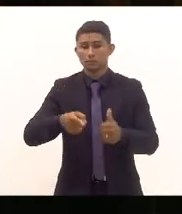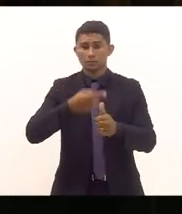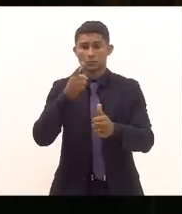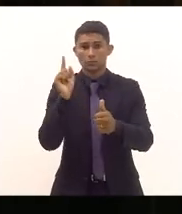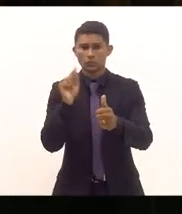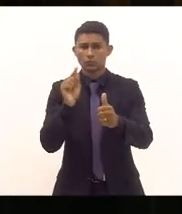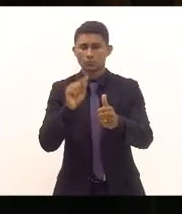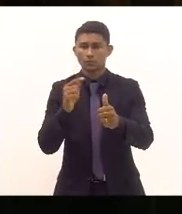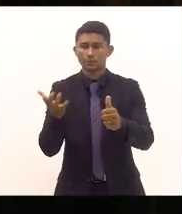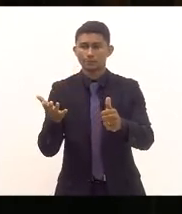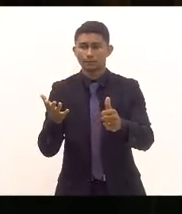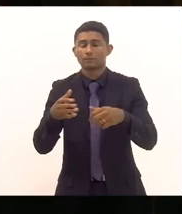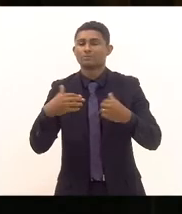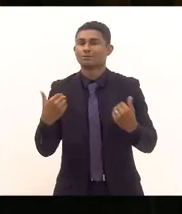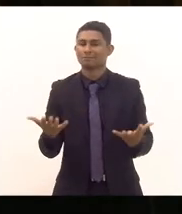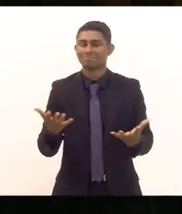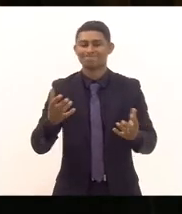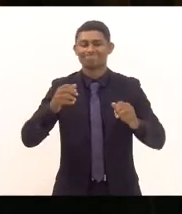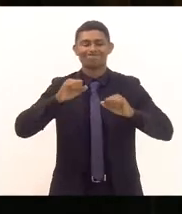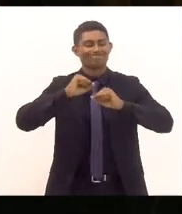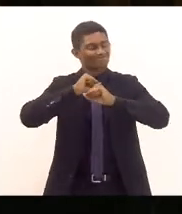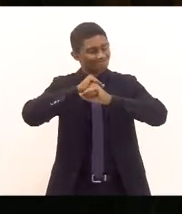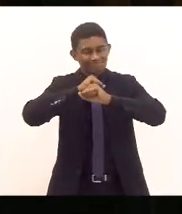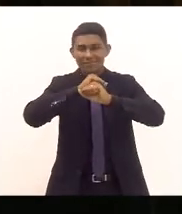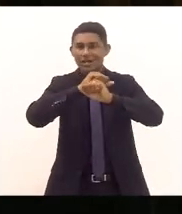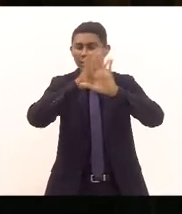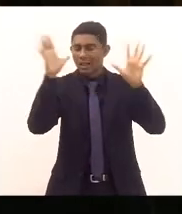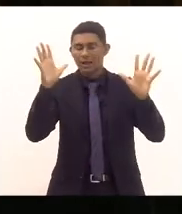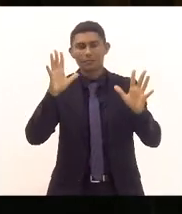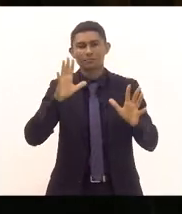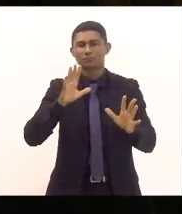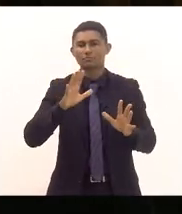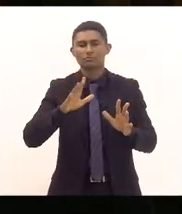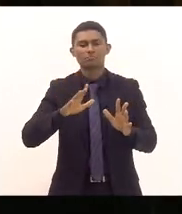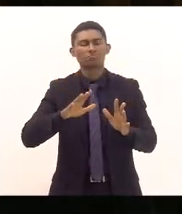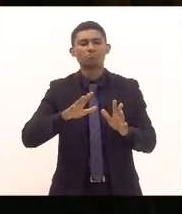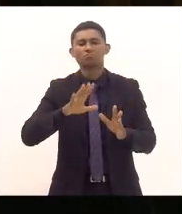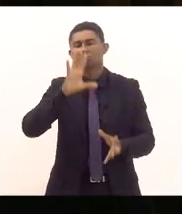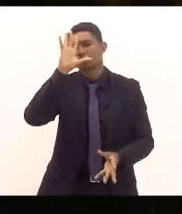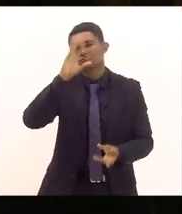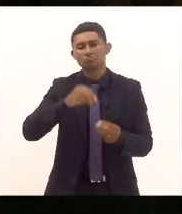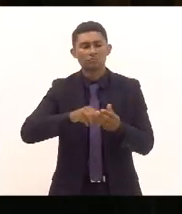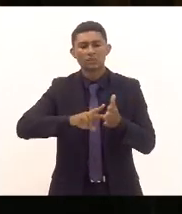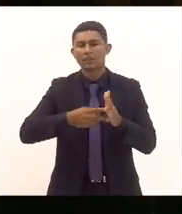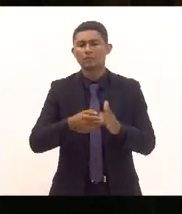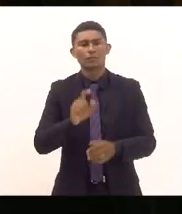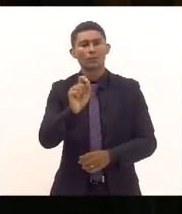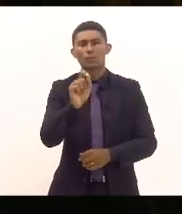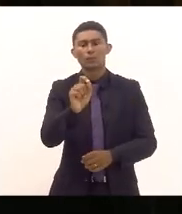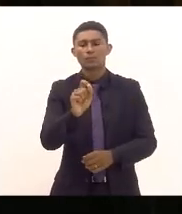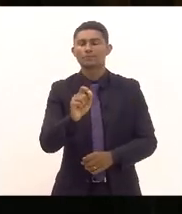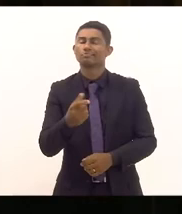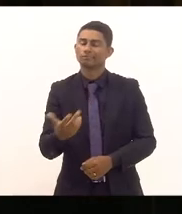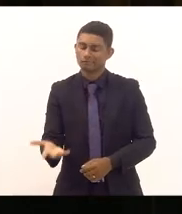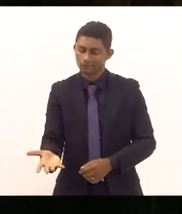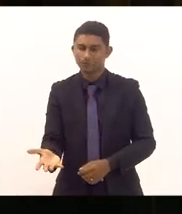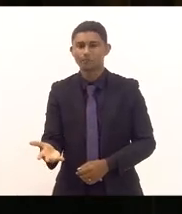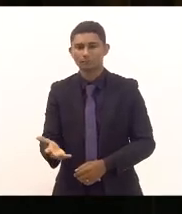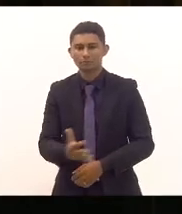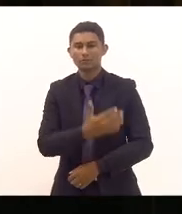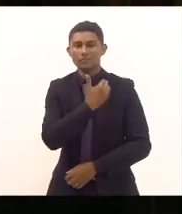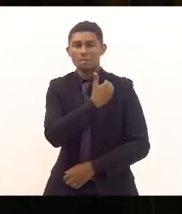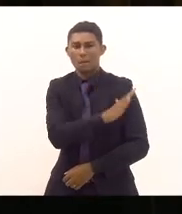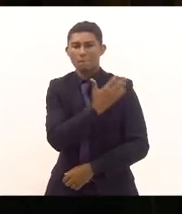e está nítido está claro que se trata obviamente de preconceito